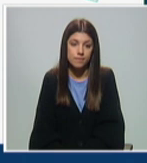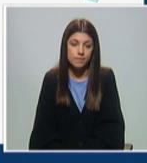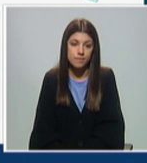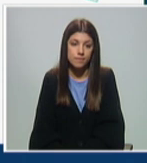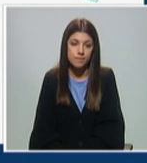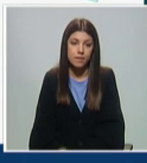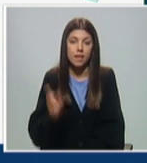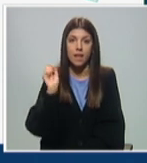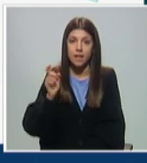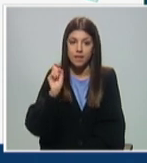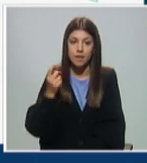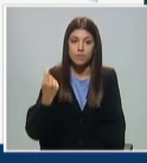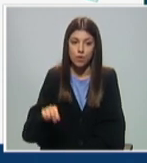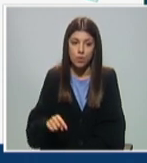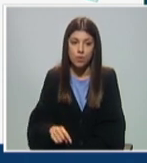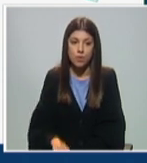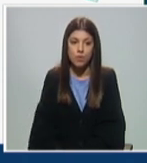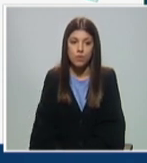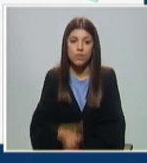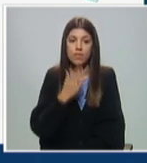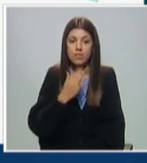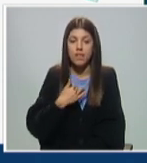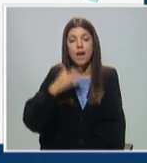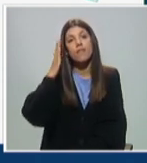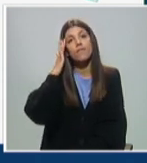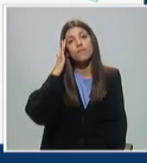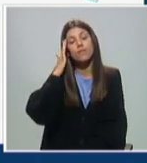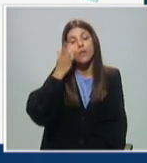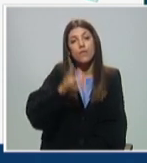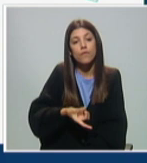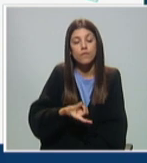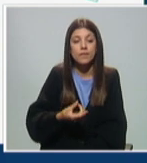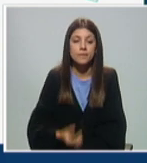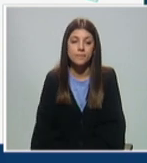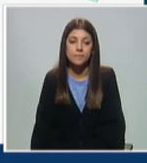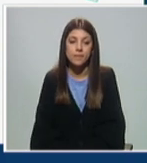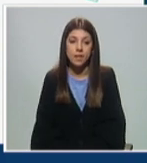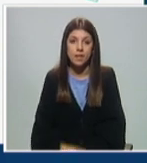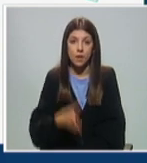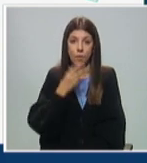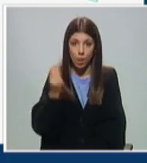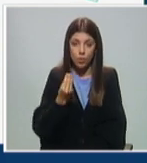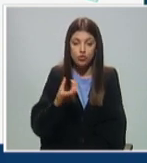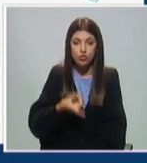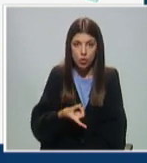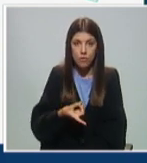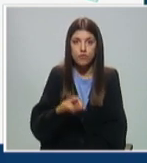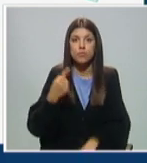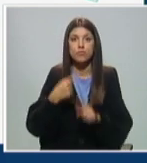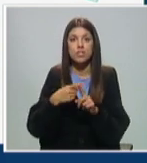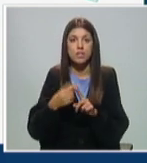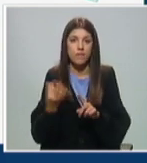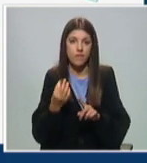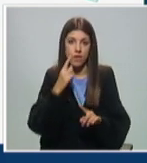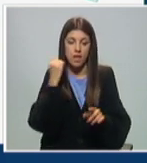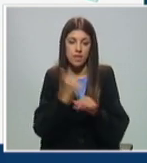diz-me que devolve-me o valor 9, ou seja, tenho 9 alunos que tiveram positiva na atividade 1.